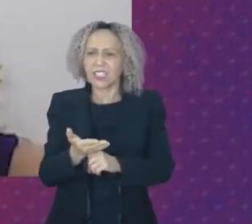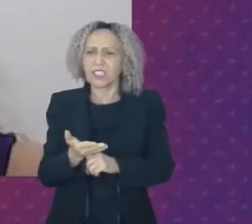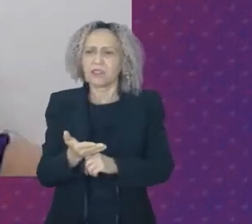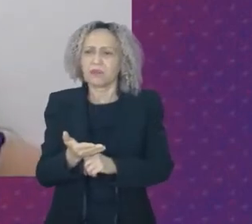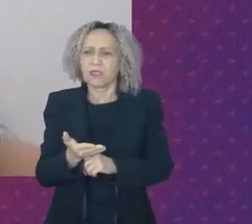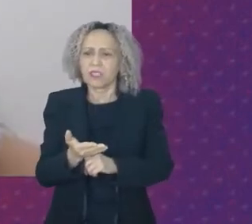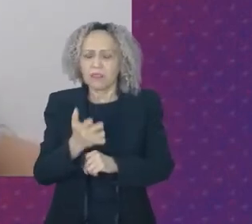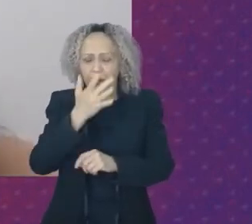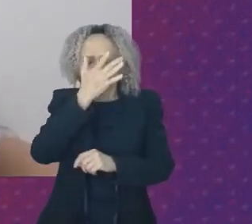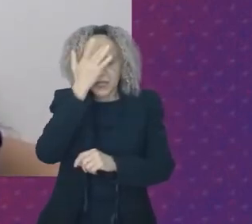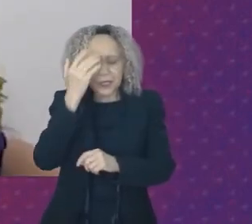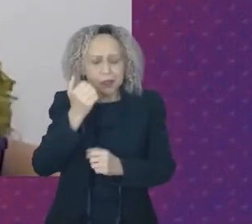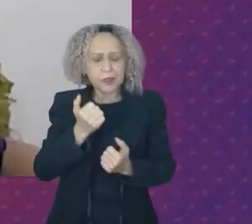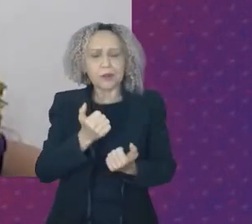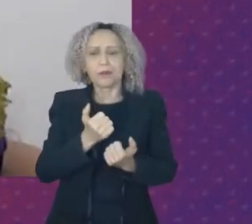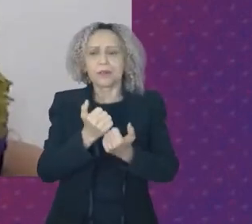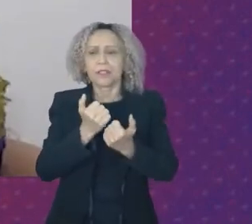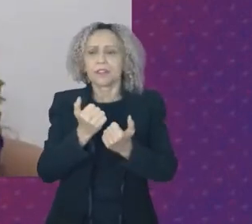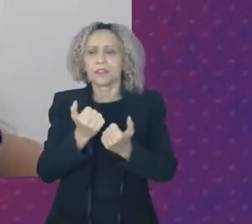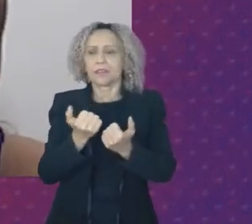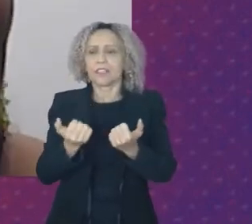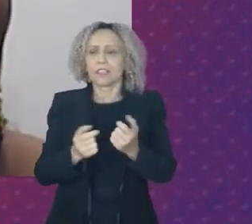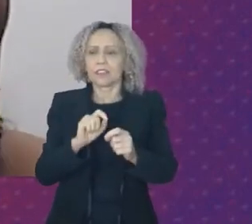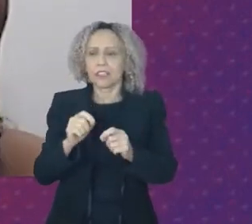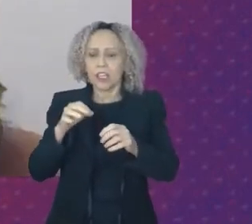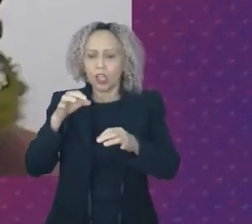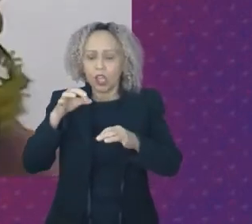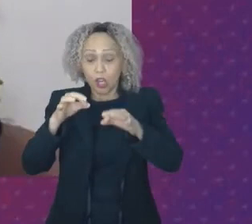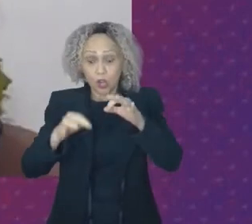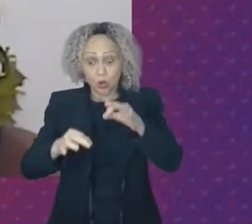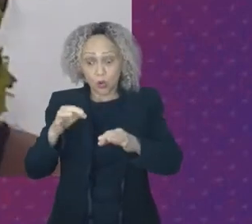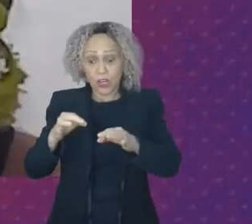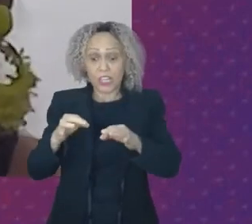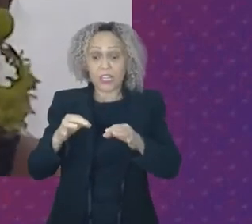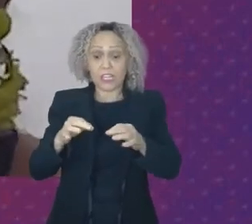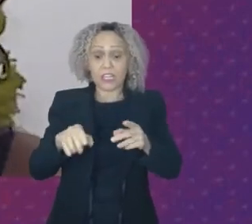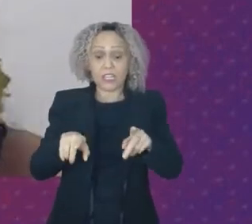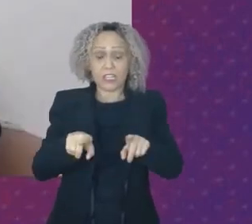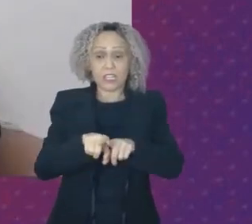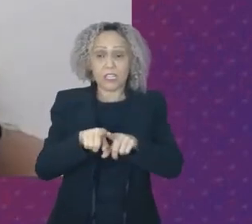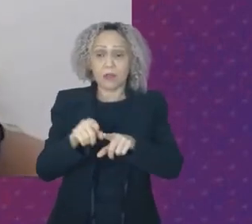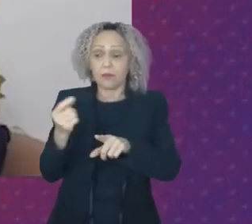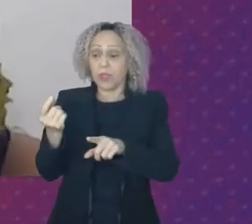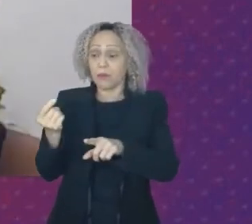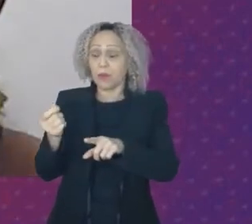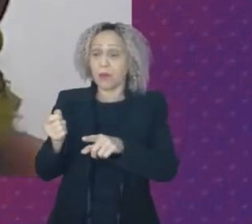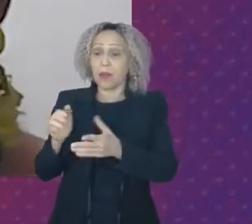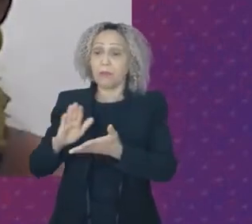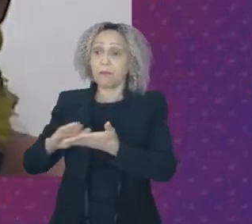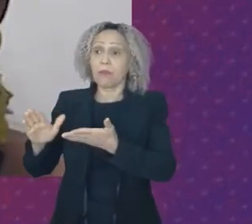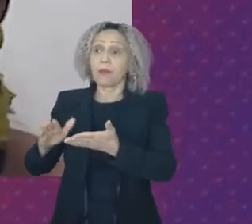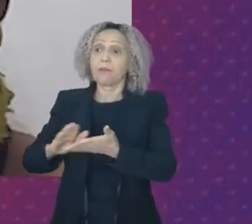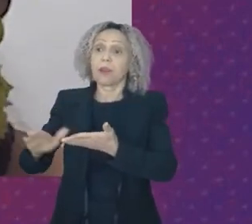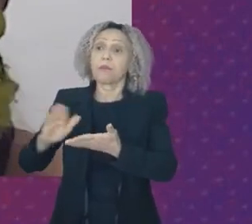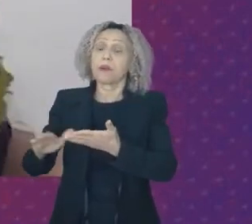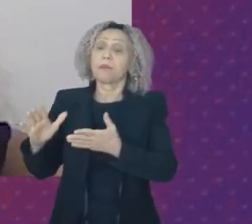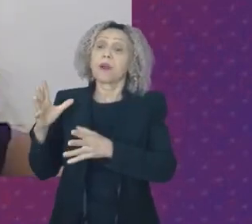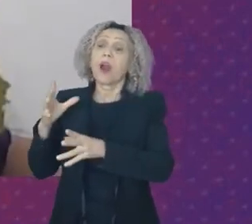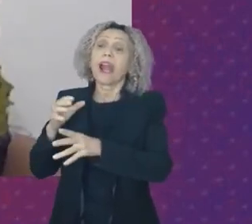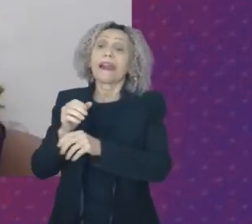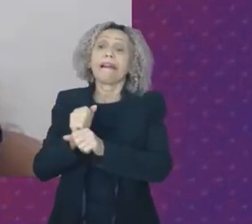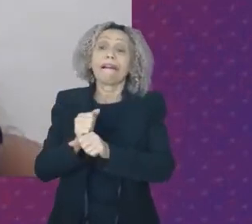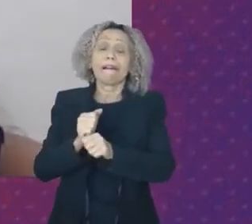contas e uma boa prestação de esclarecimentos à justiça. Caso haja